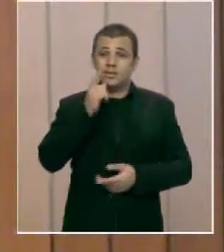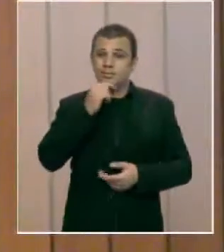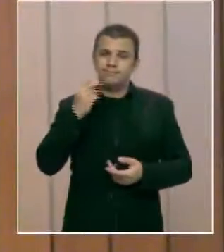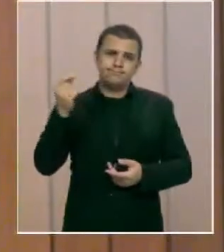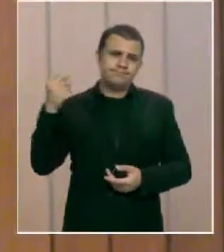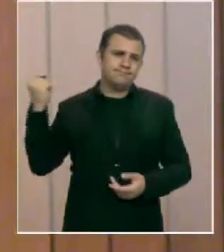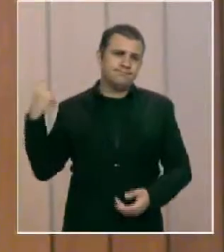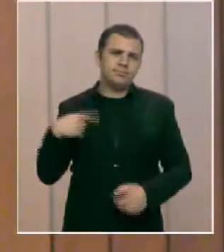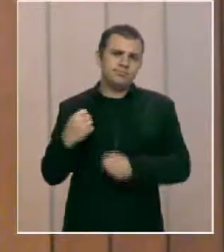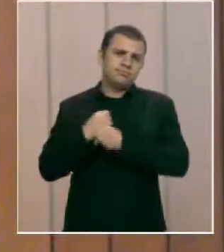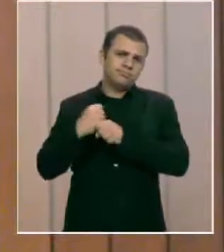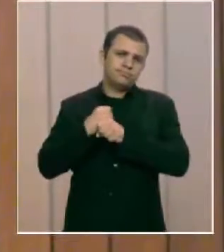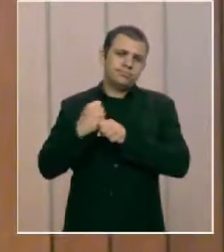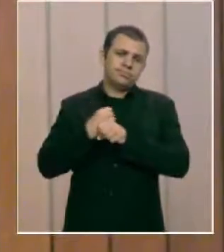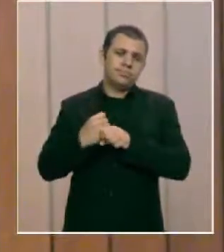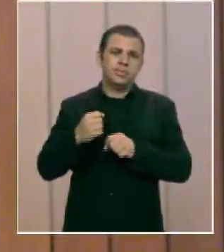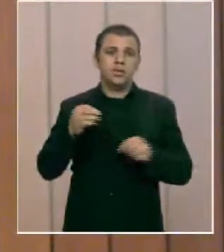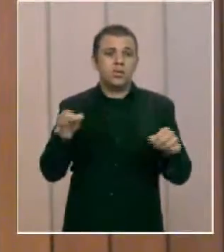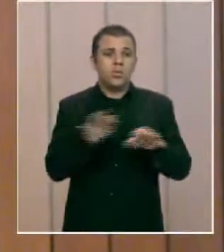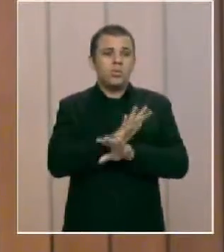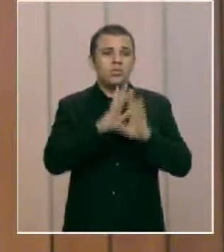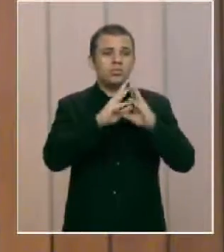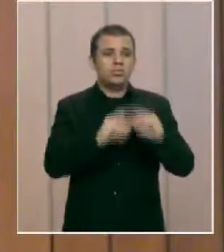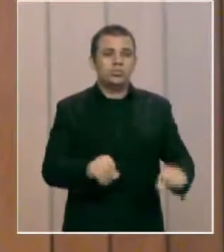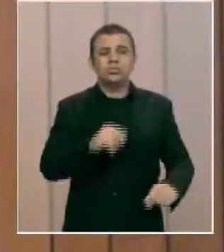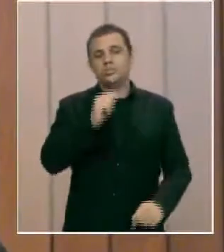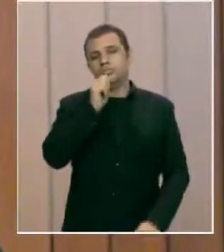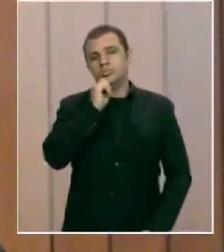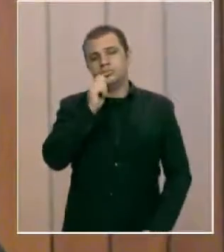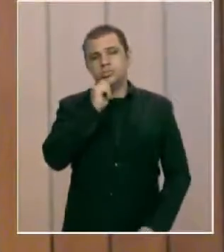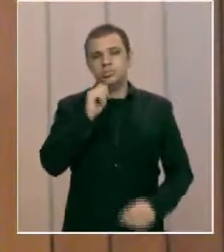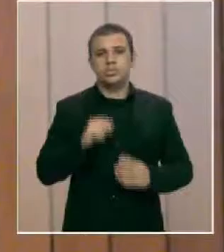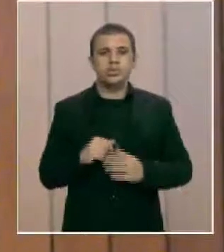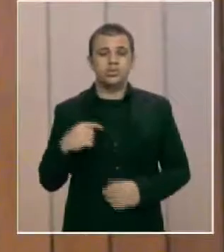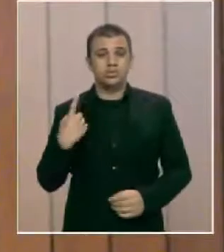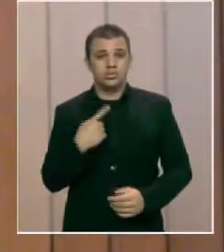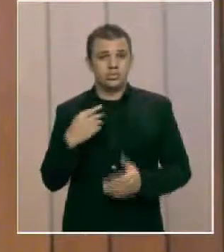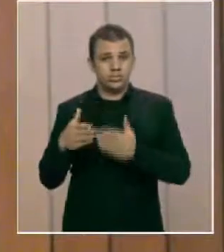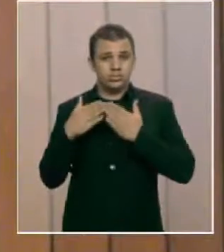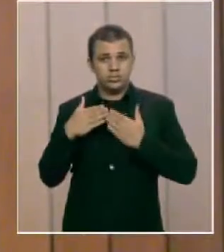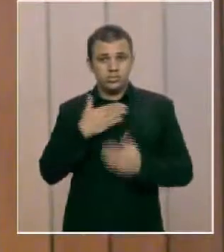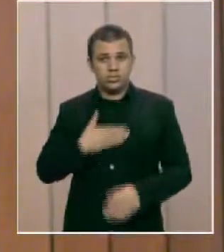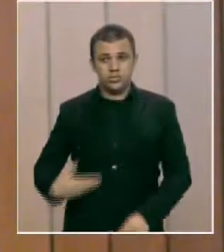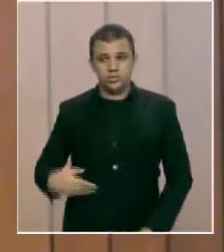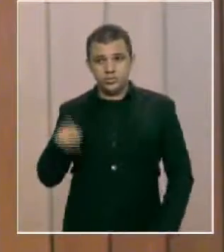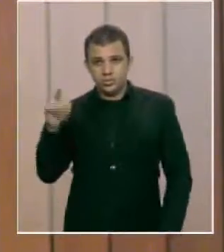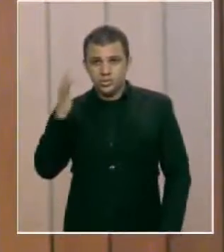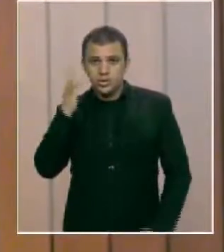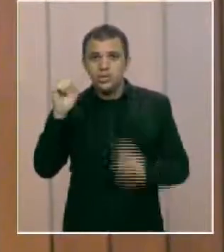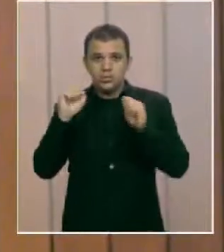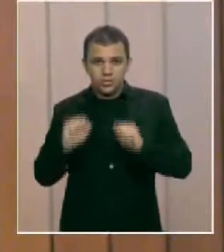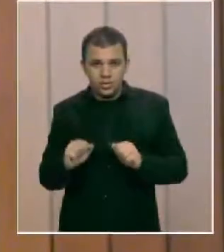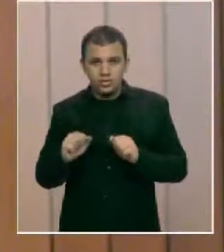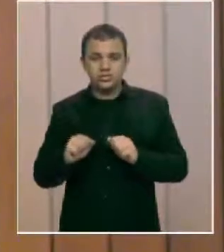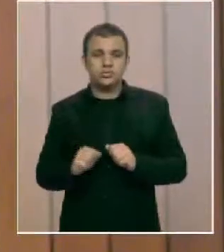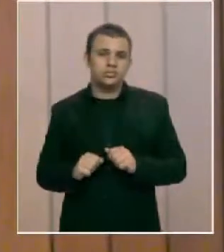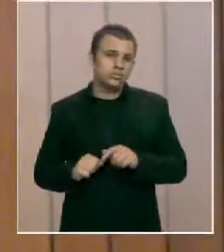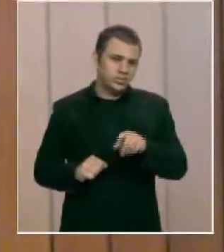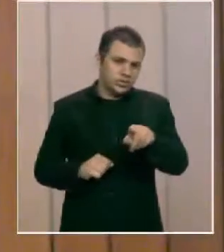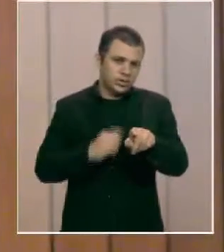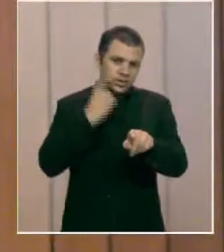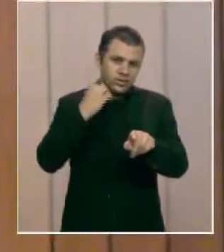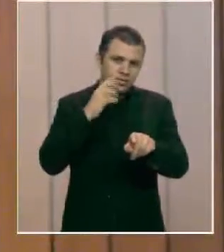problema. E solicitamos ao governador que pudesse, deputado Cristóvão, Vossa Excelência que conhece